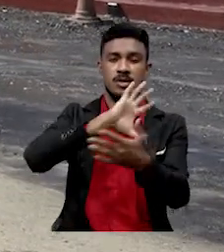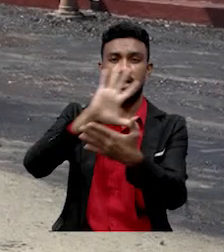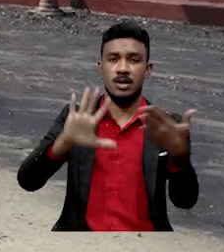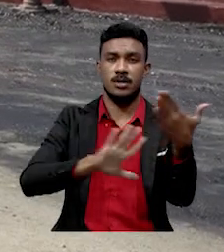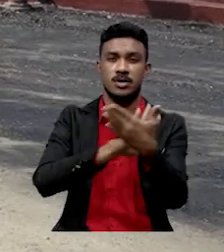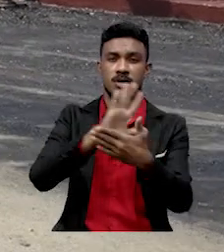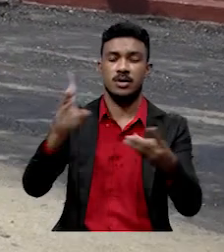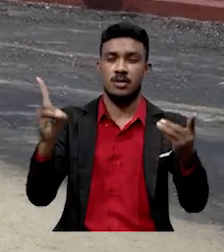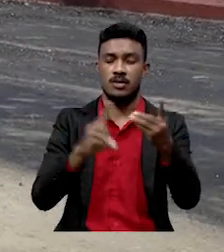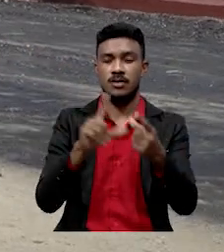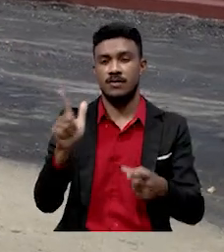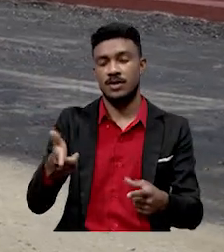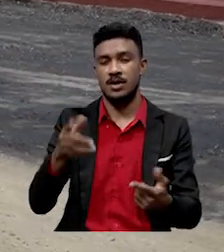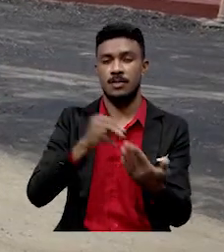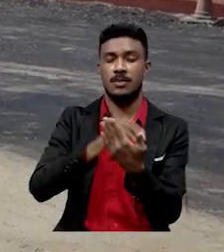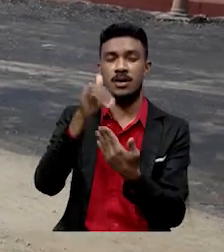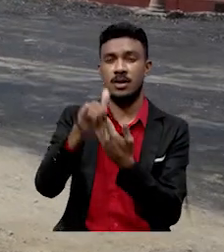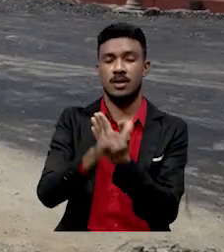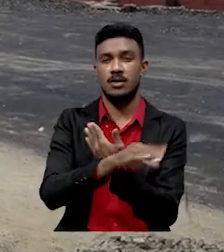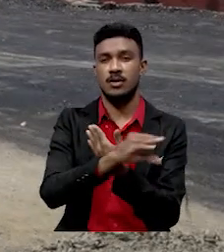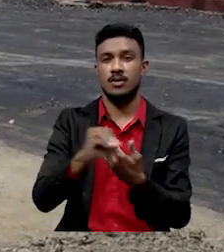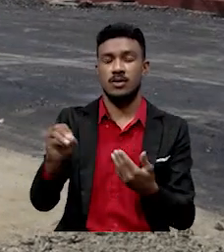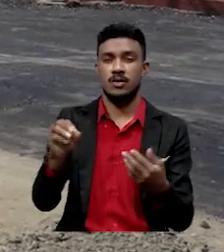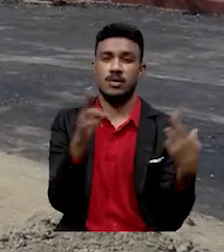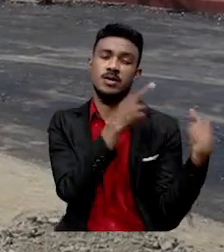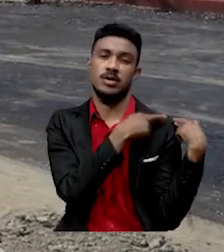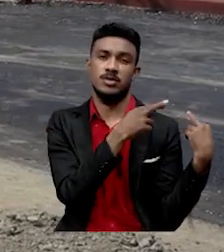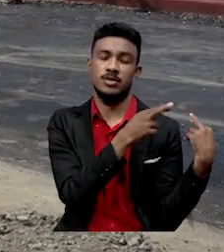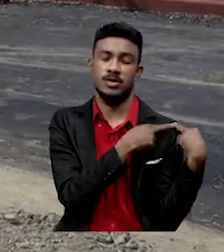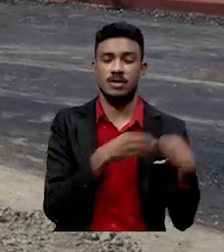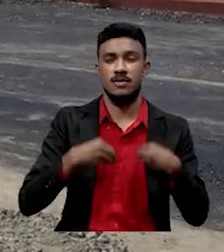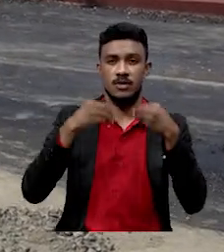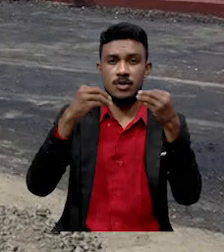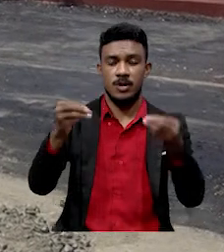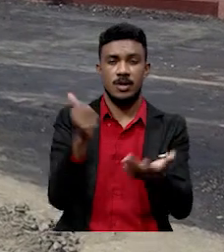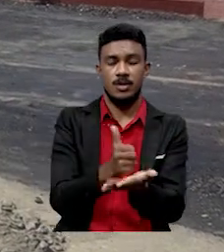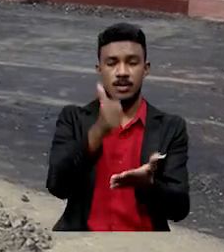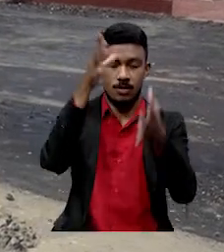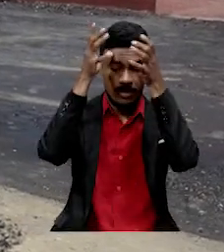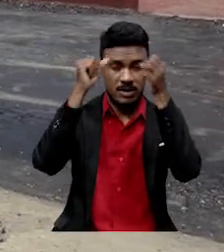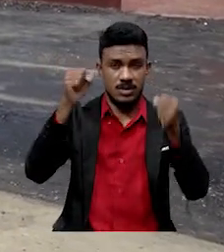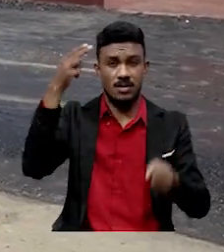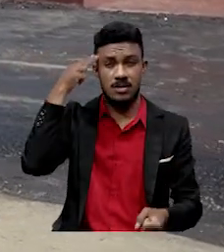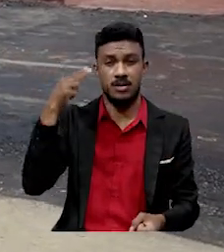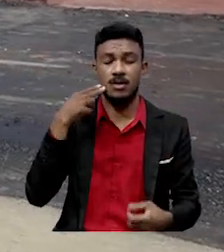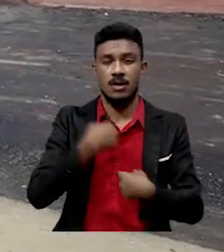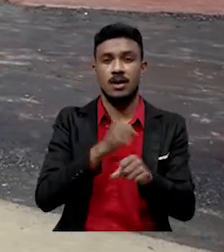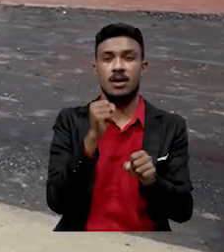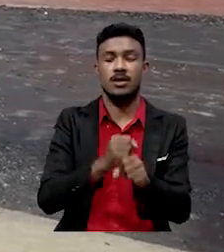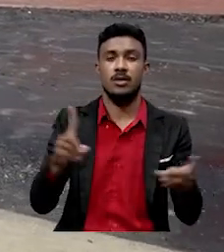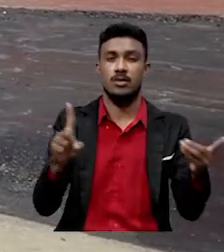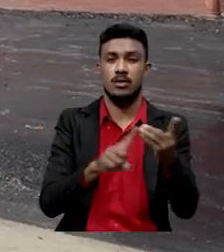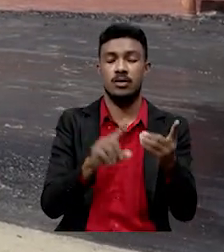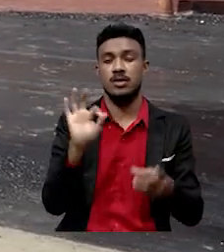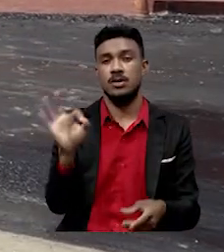20 de maio no cerimônia tomada de posse ba presidente eleito Geramos Horta, nebe se halao iha lorong sanu